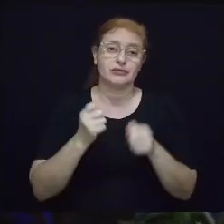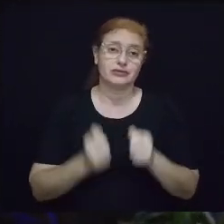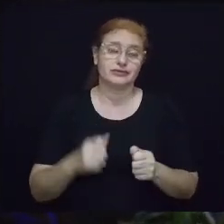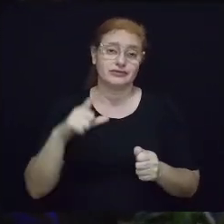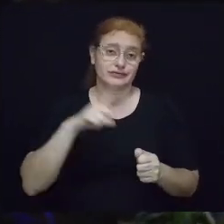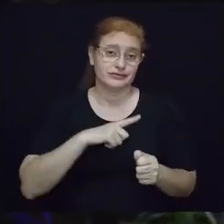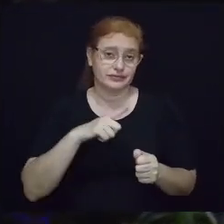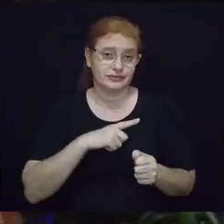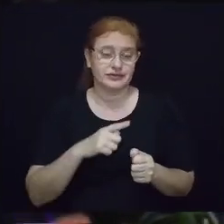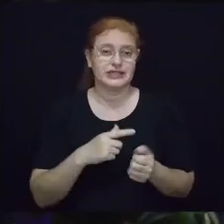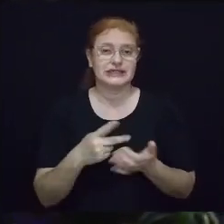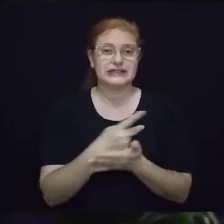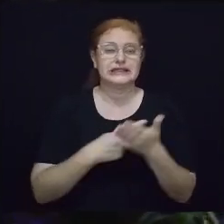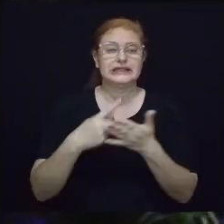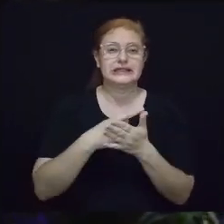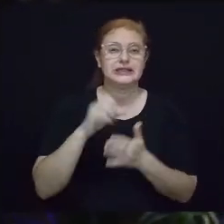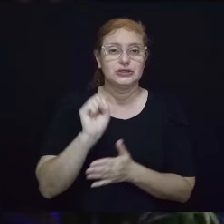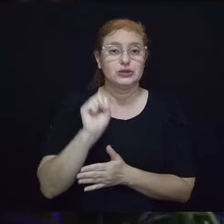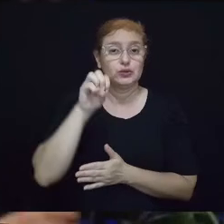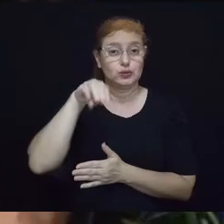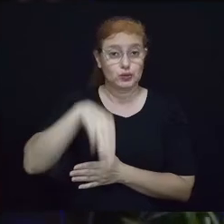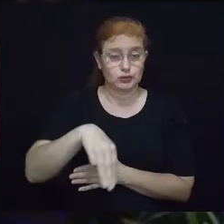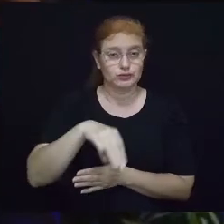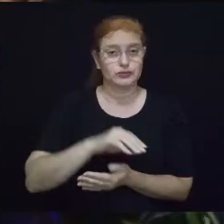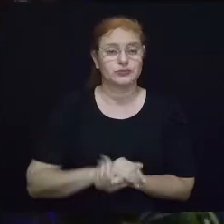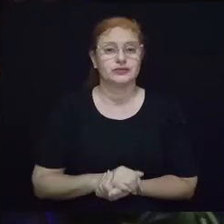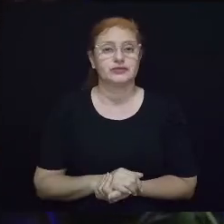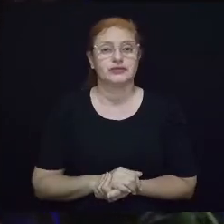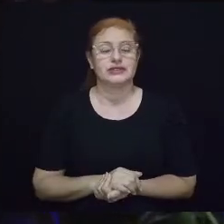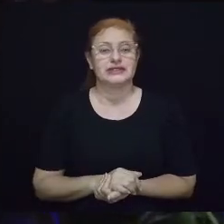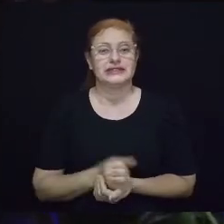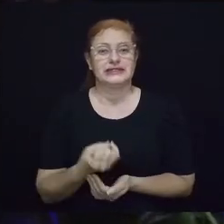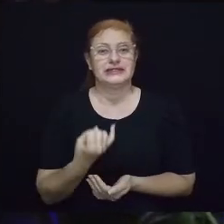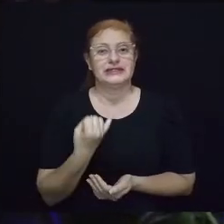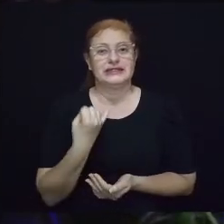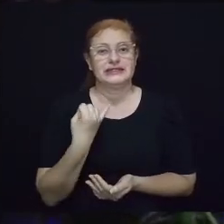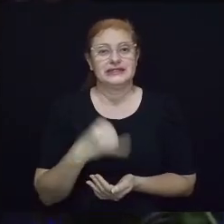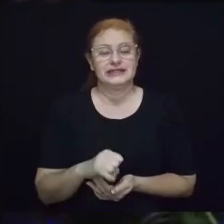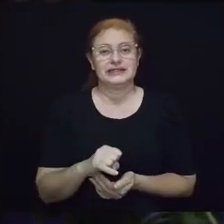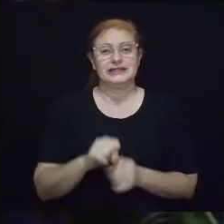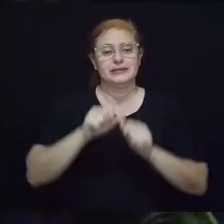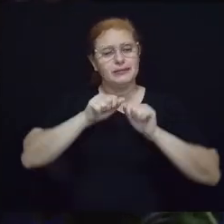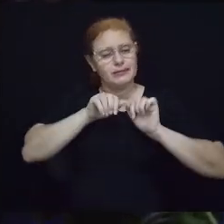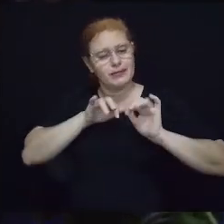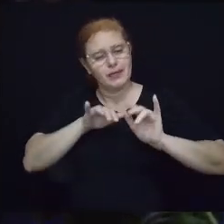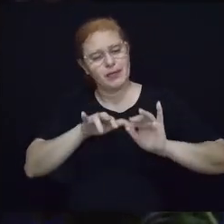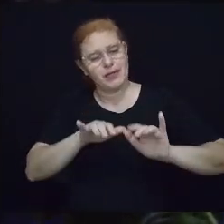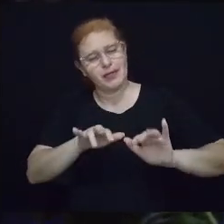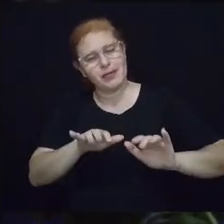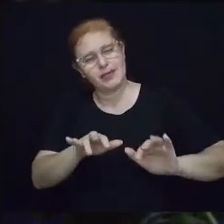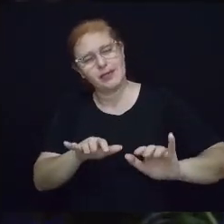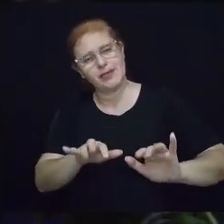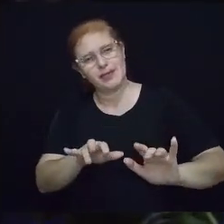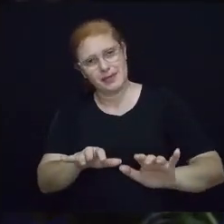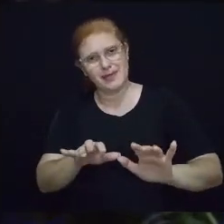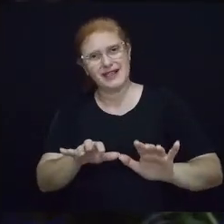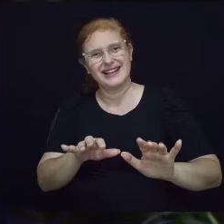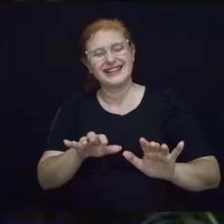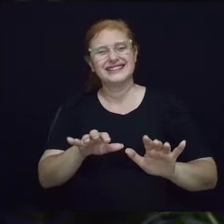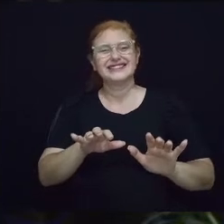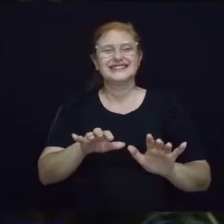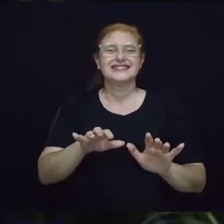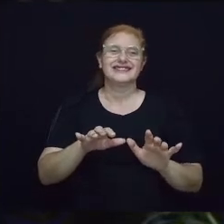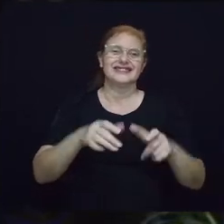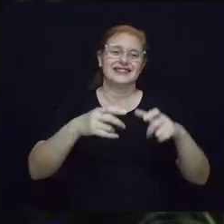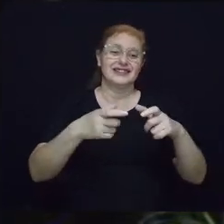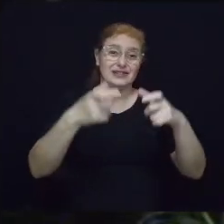ter um desenho de som que se derramasse pela exposição e servisse como uma espécie de uma soundscape, né? Uma